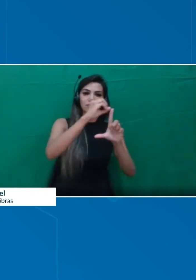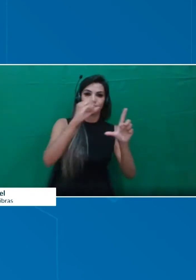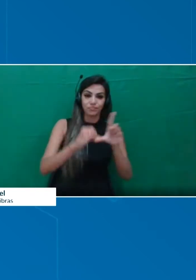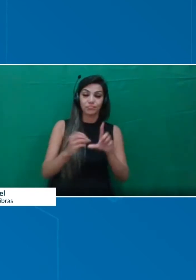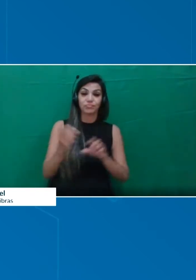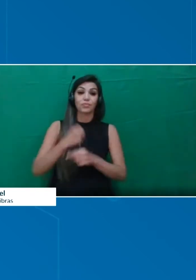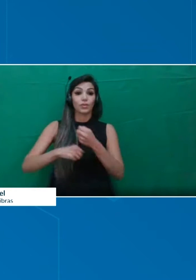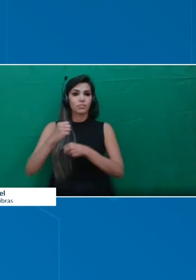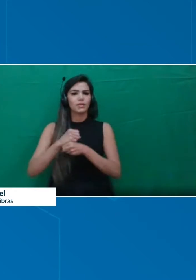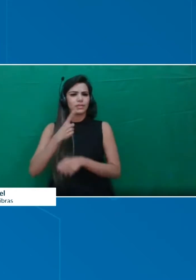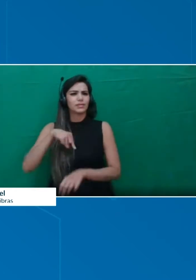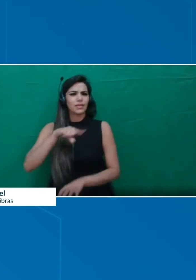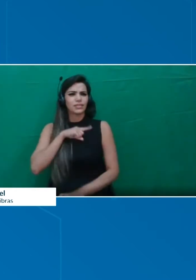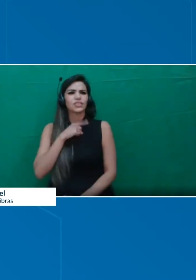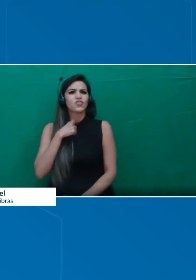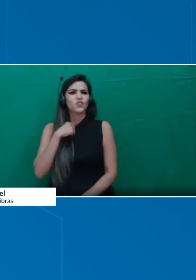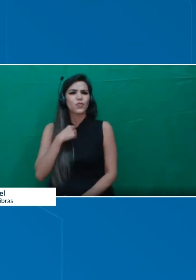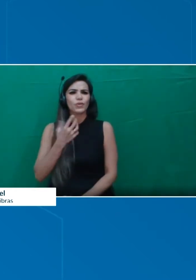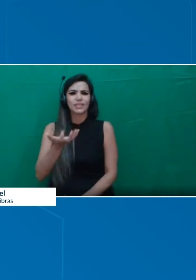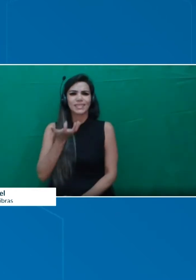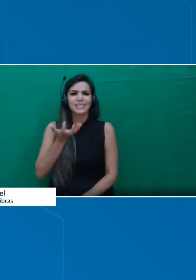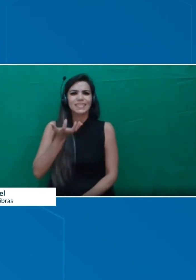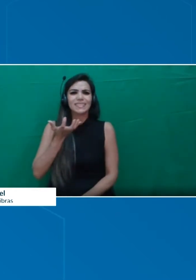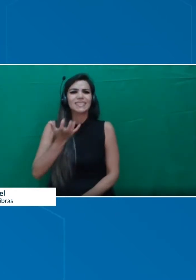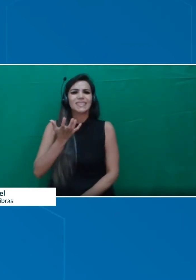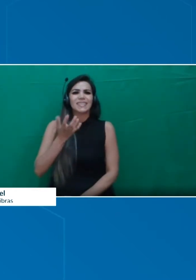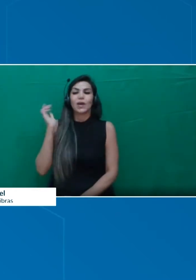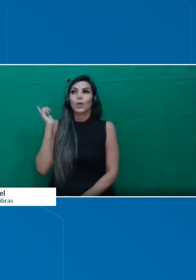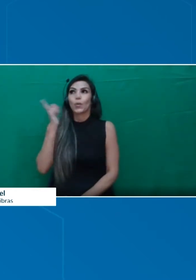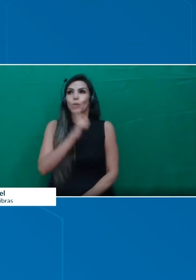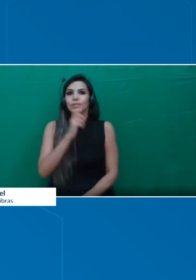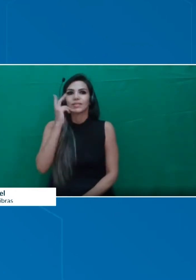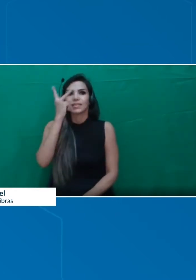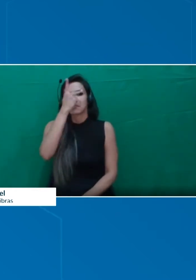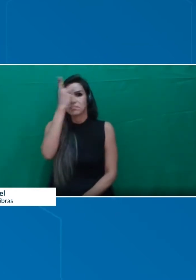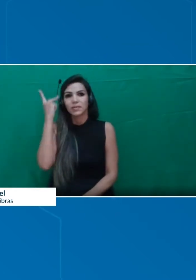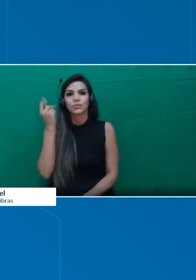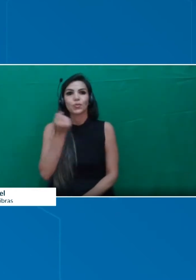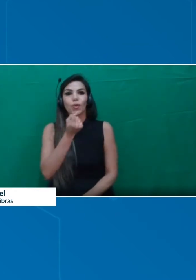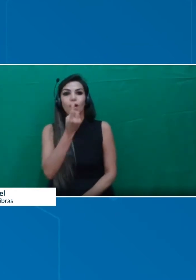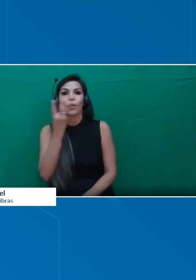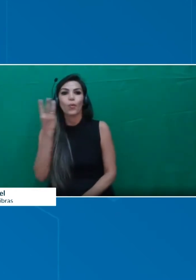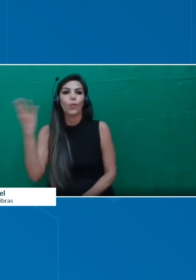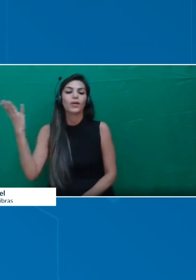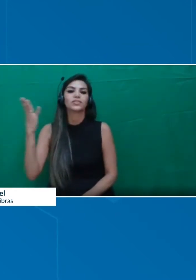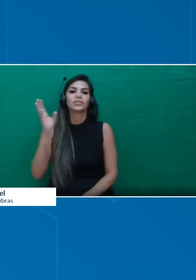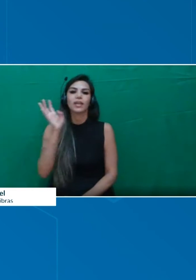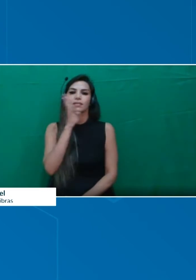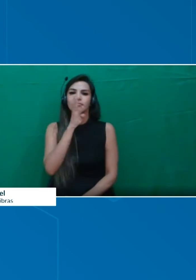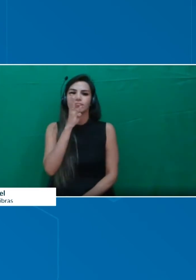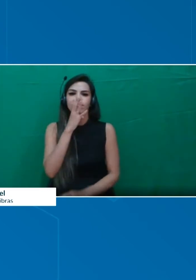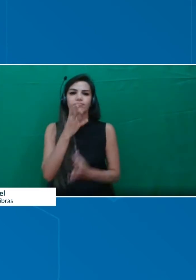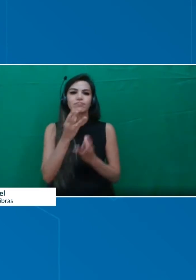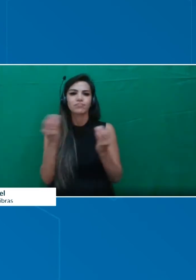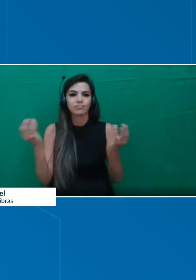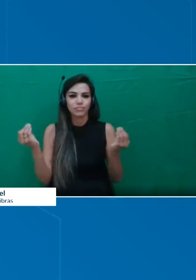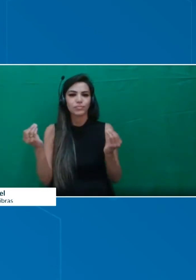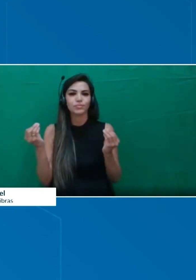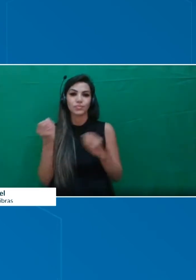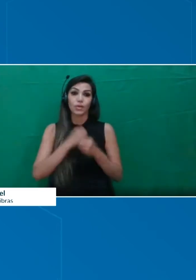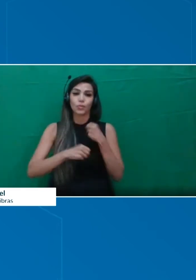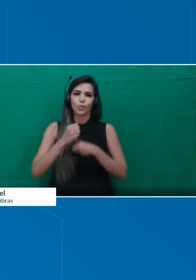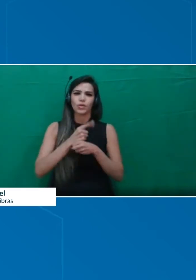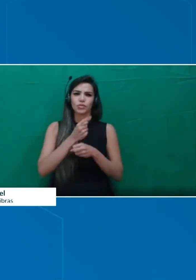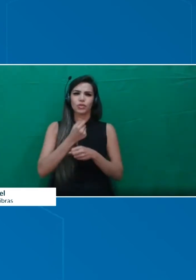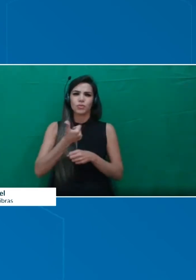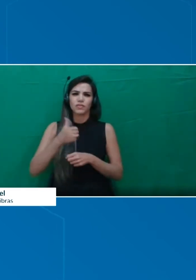superarmos, ou de pelo menos igualarmos os números, né, da edição de 2019, que eu também estava à frente da coordenação, e já